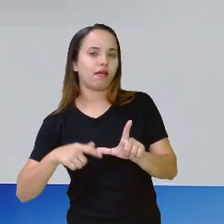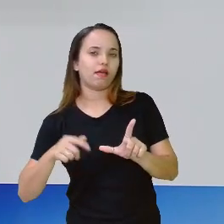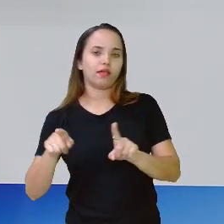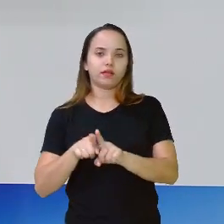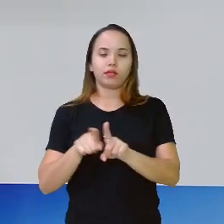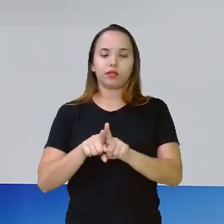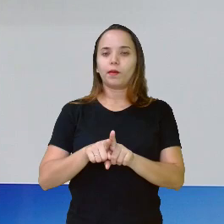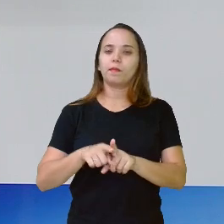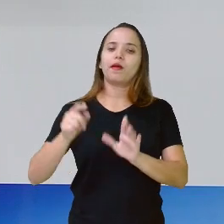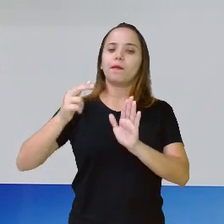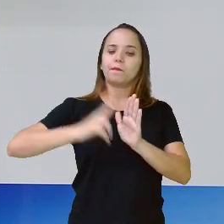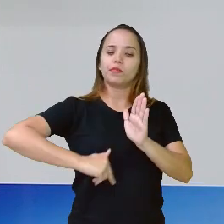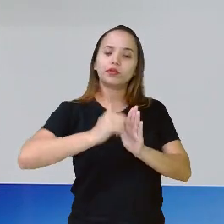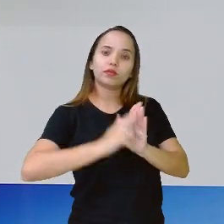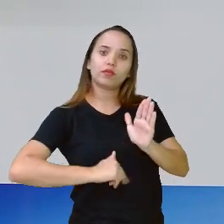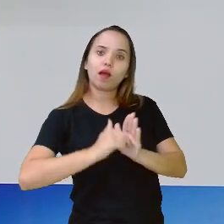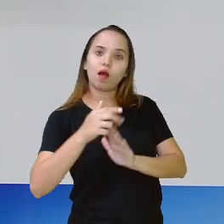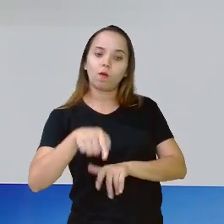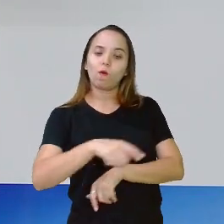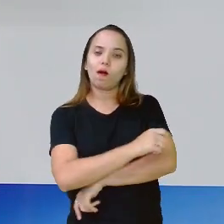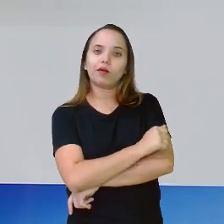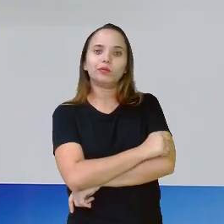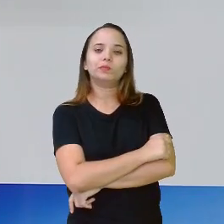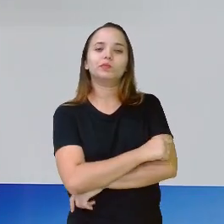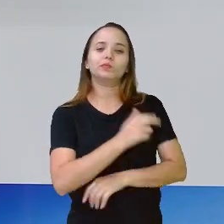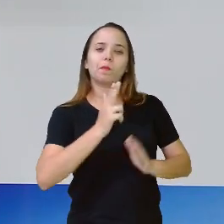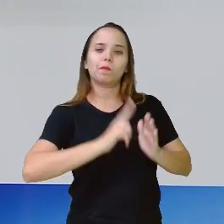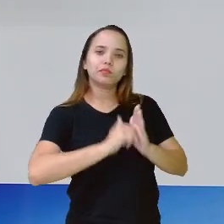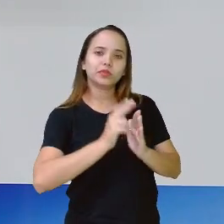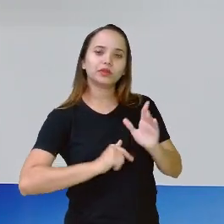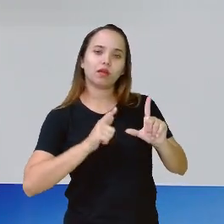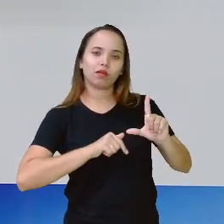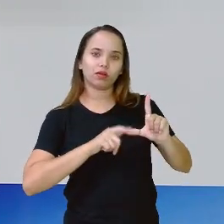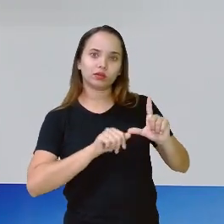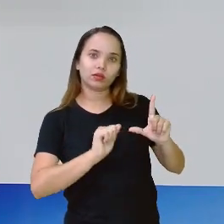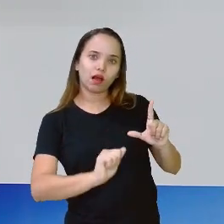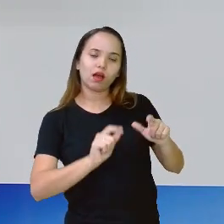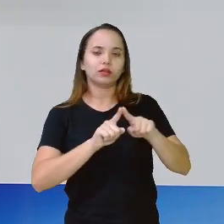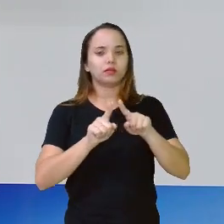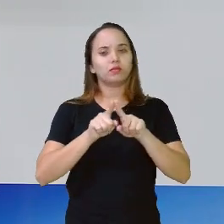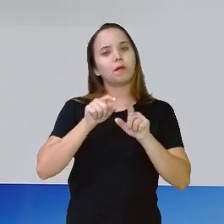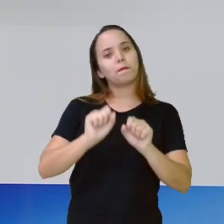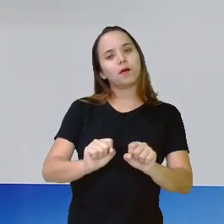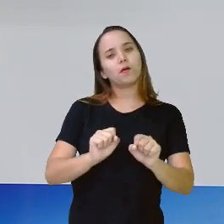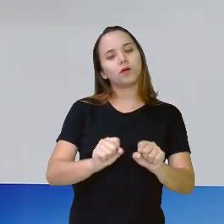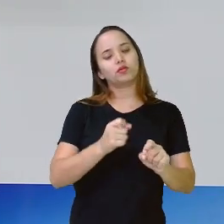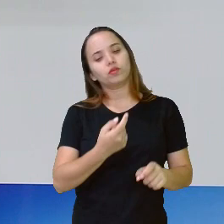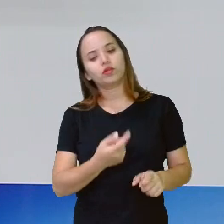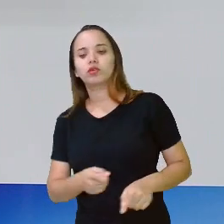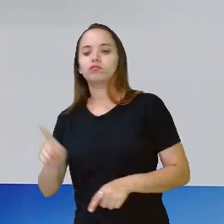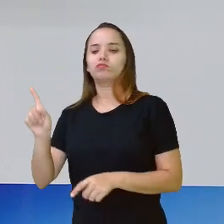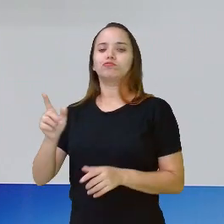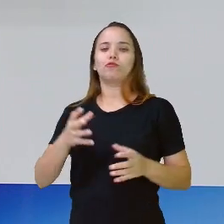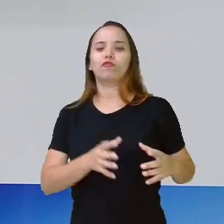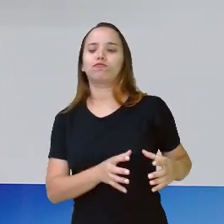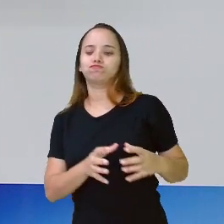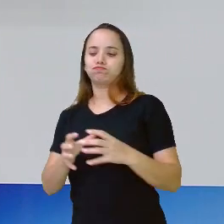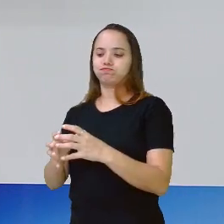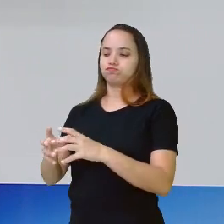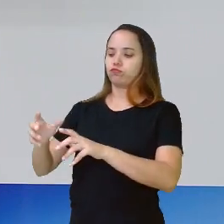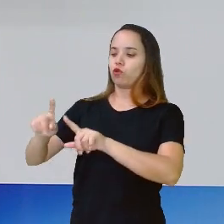também, ele pintando, você pode também levar ele no parque, e ele fazer